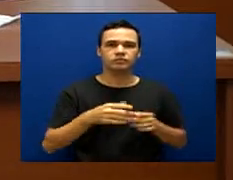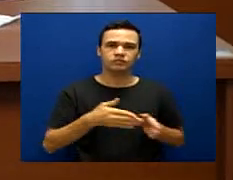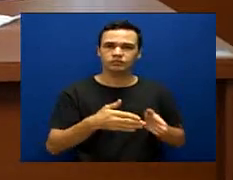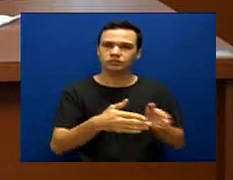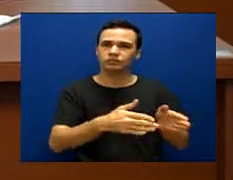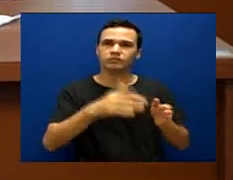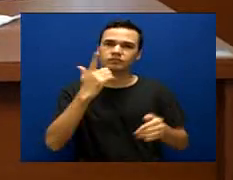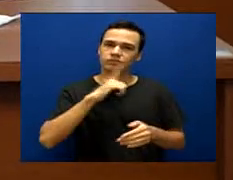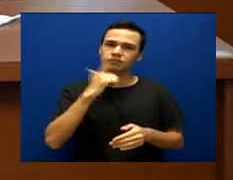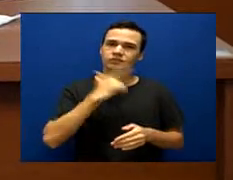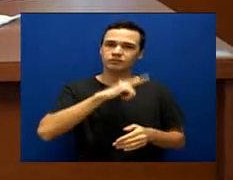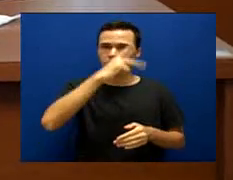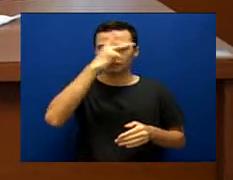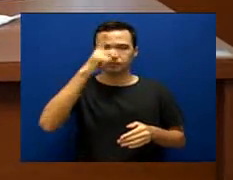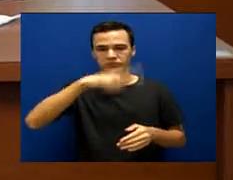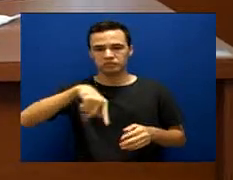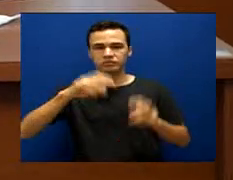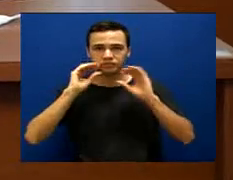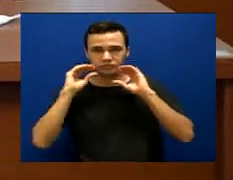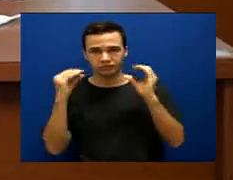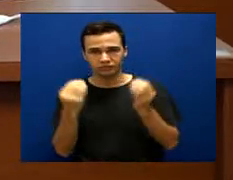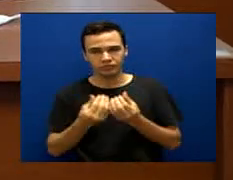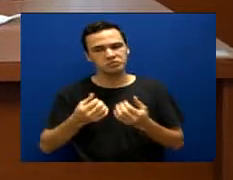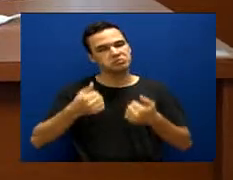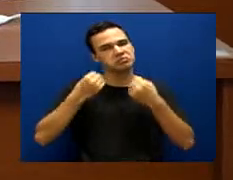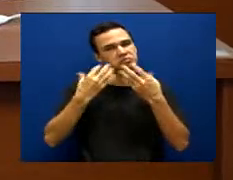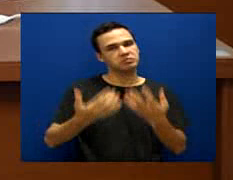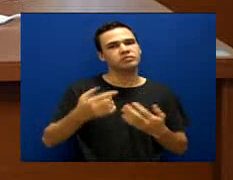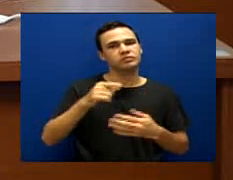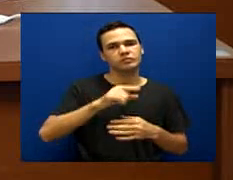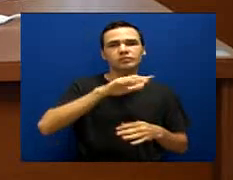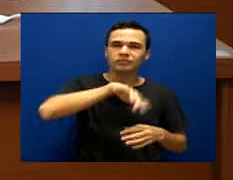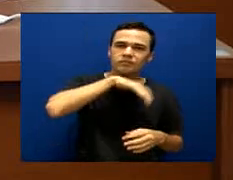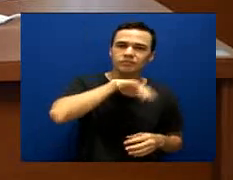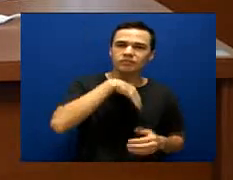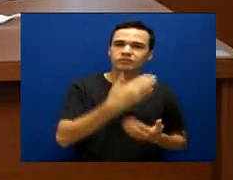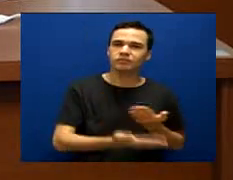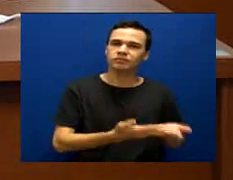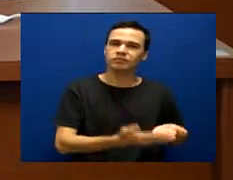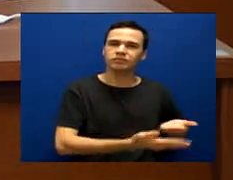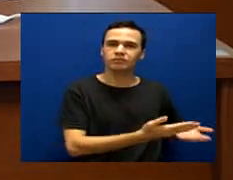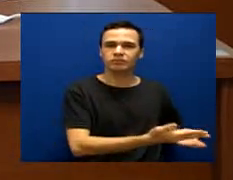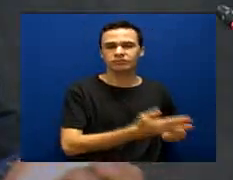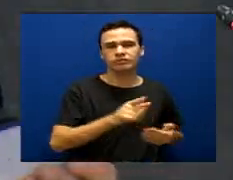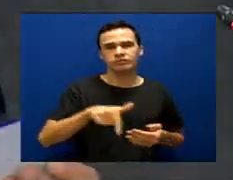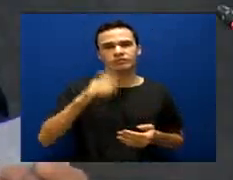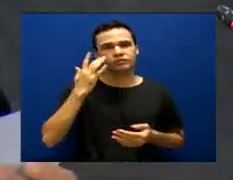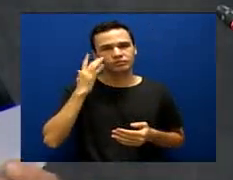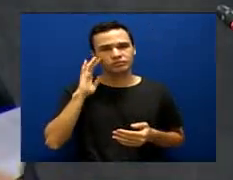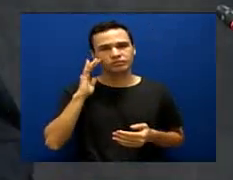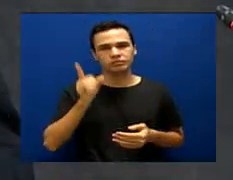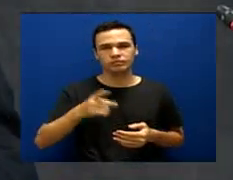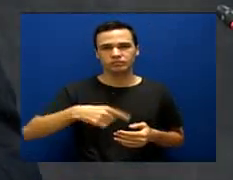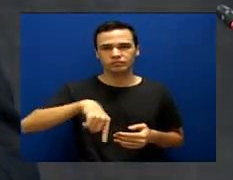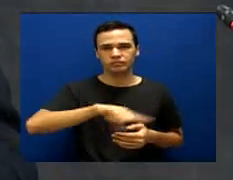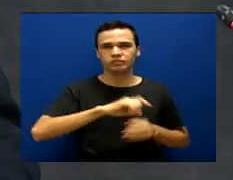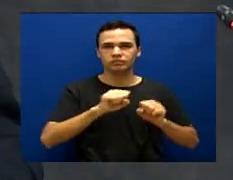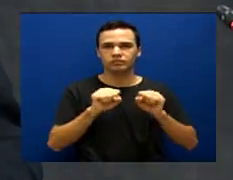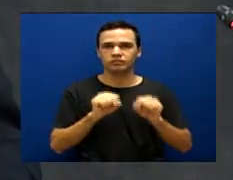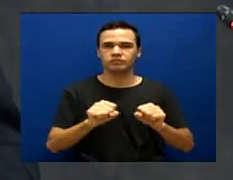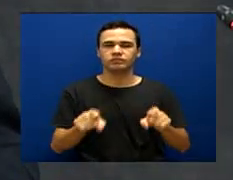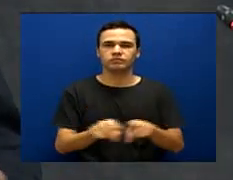Câmara dar um bom exemplo com relação à questão da causa animal. É, né, uma forma da gente poder